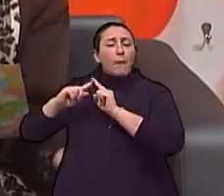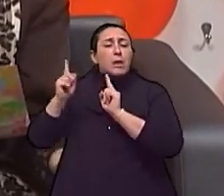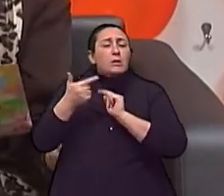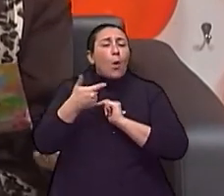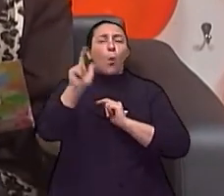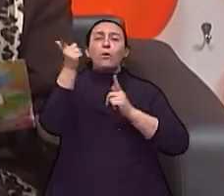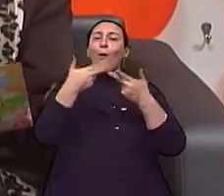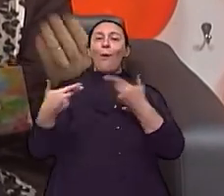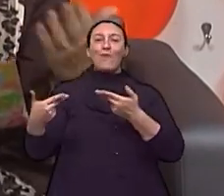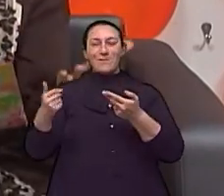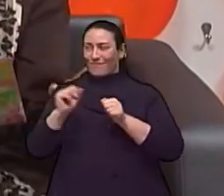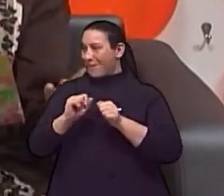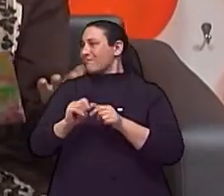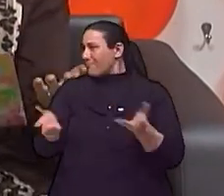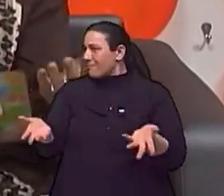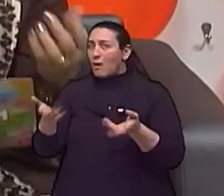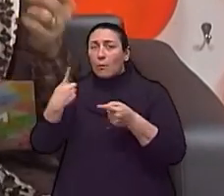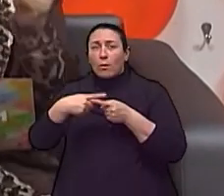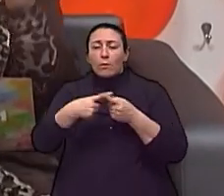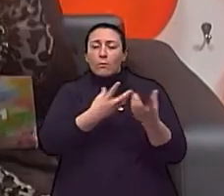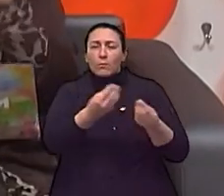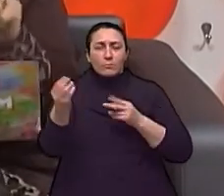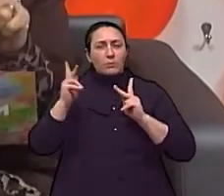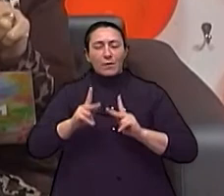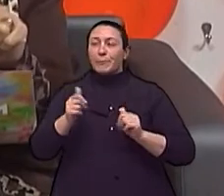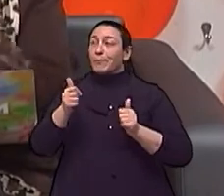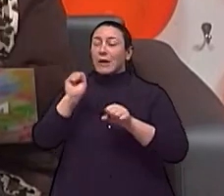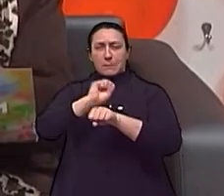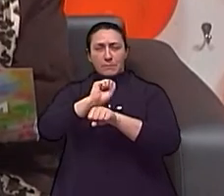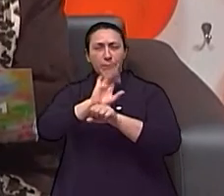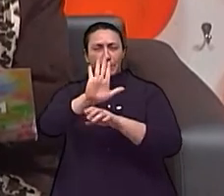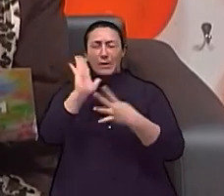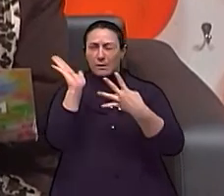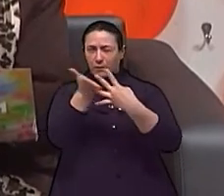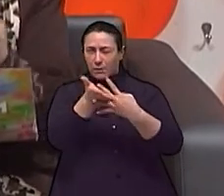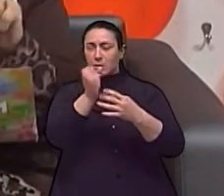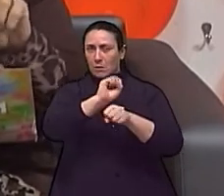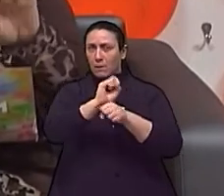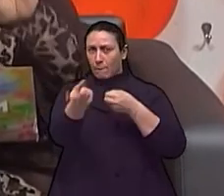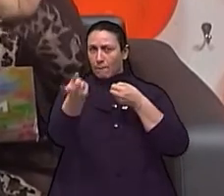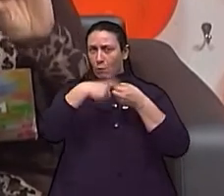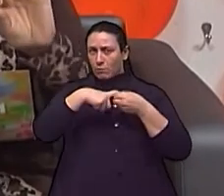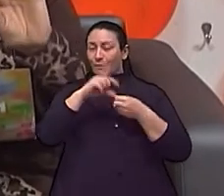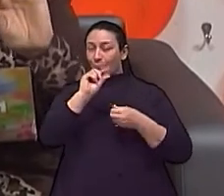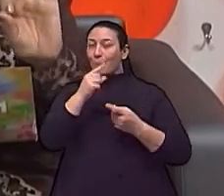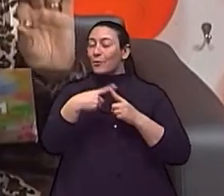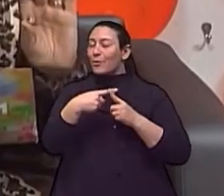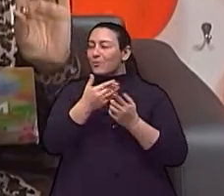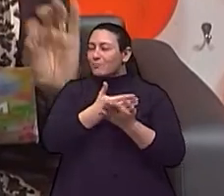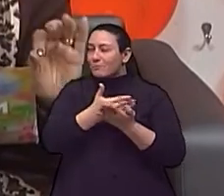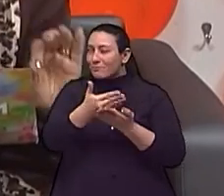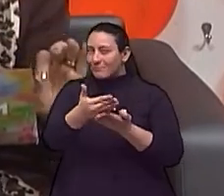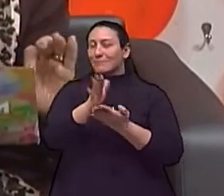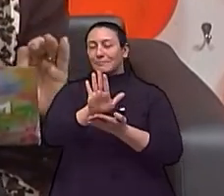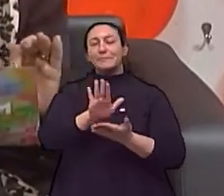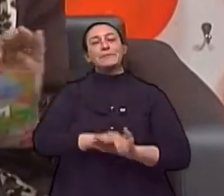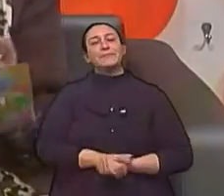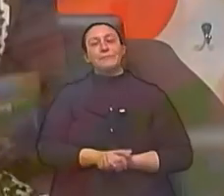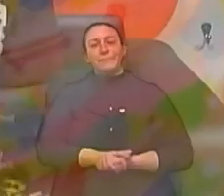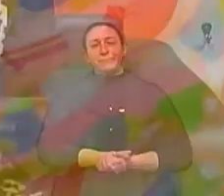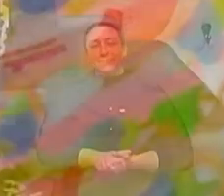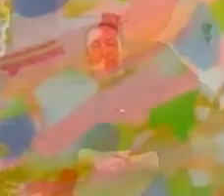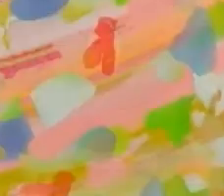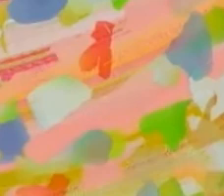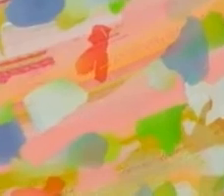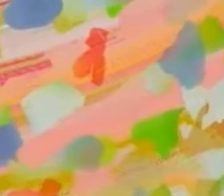de um ofício né mas pode buscar nós vamos o pequeno intervalo e já voltamos que nós temos só na metade do programa